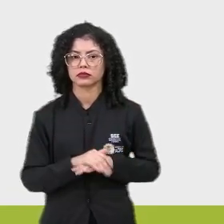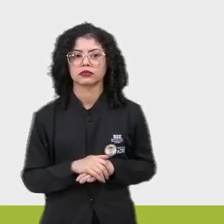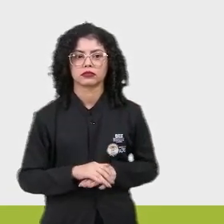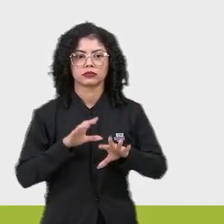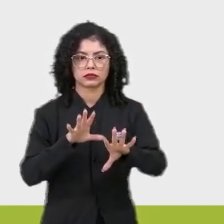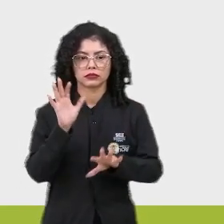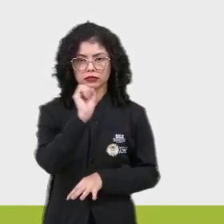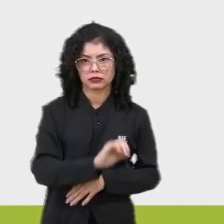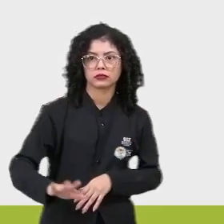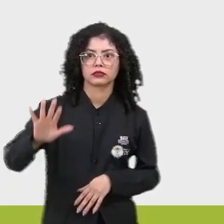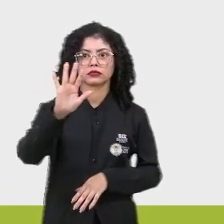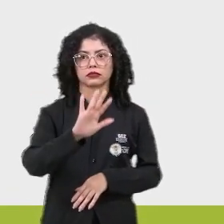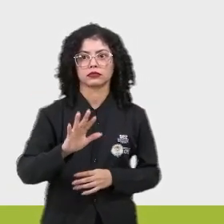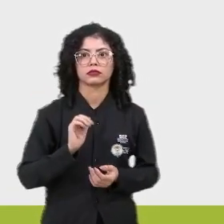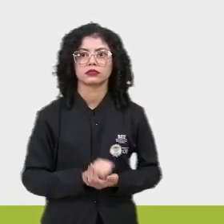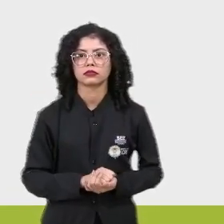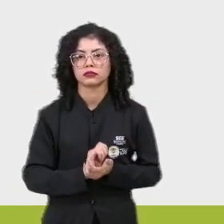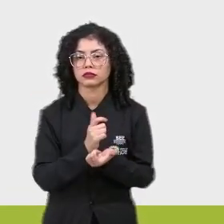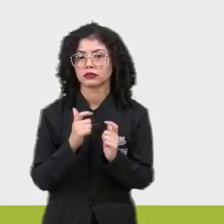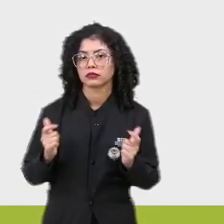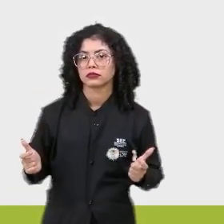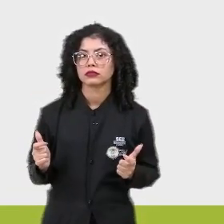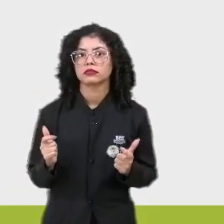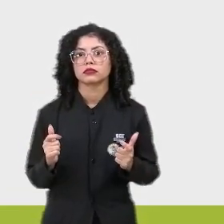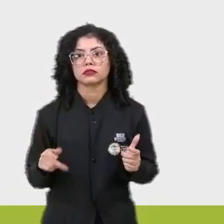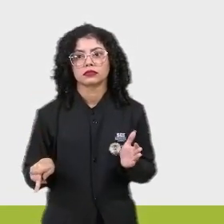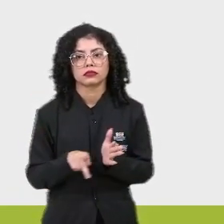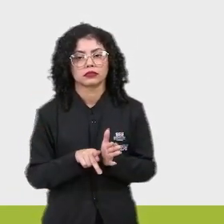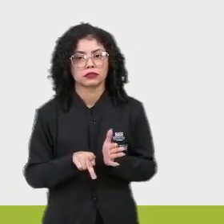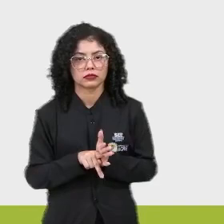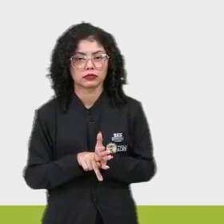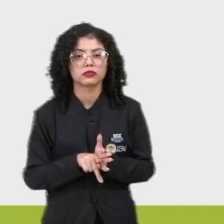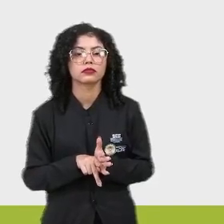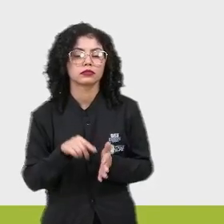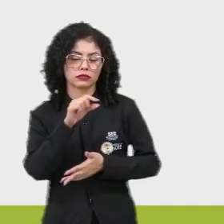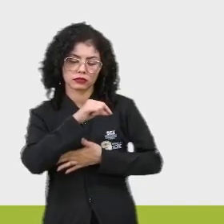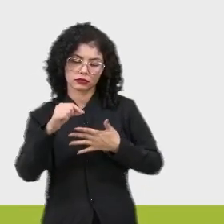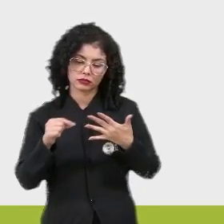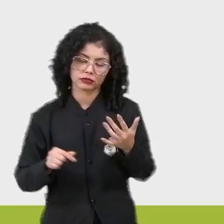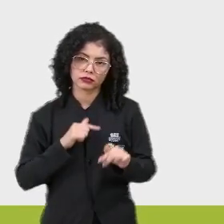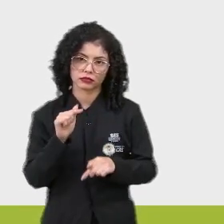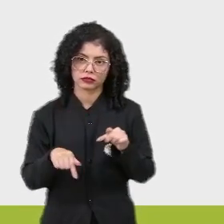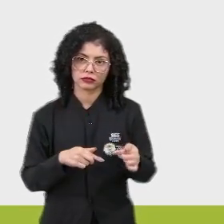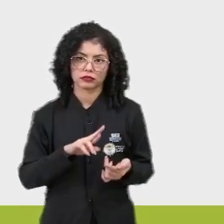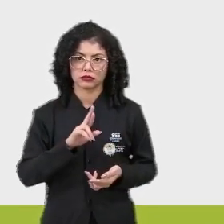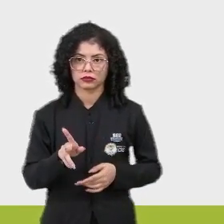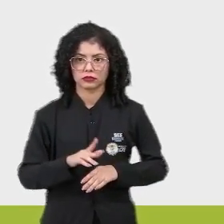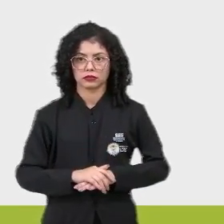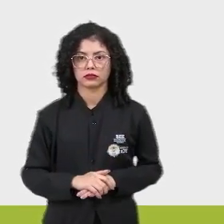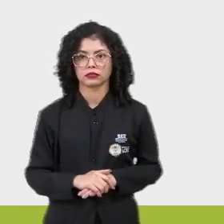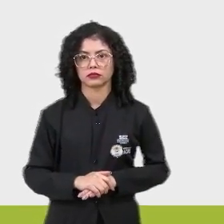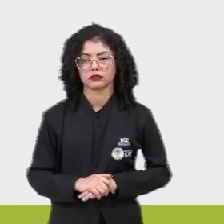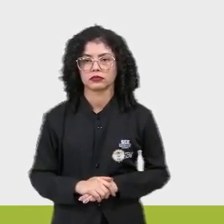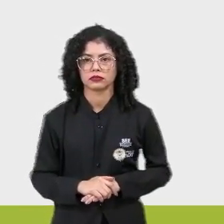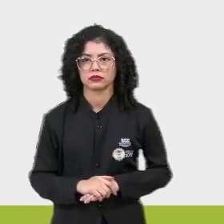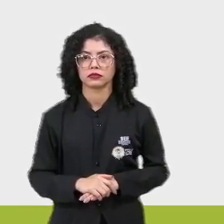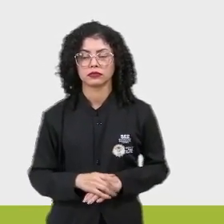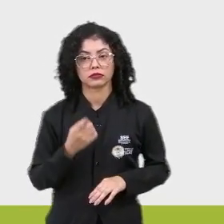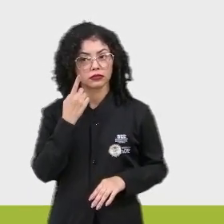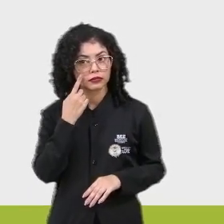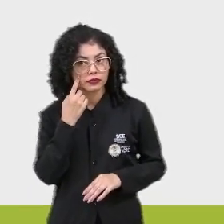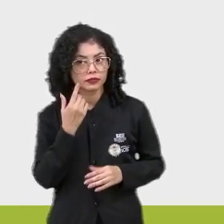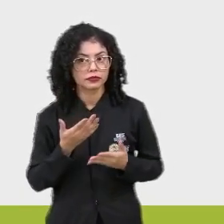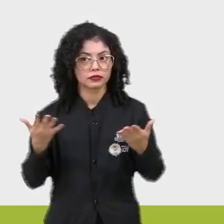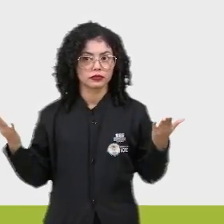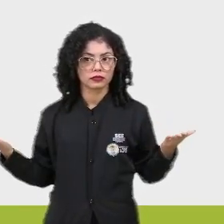forma geral, a abundância dos elementos químicos na Terra varia de maneira. Se você observar bem